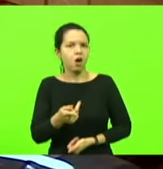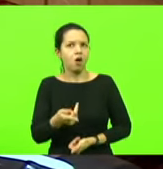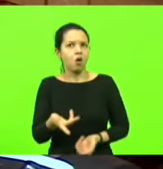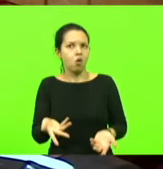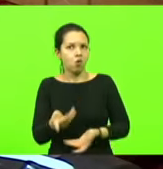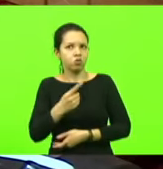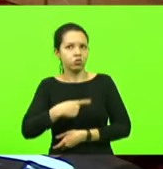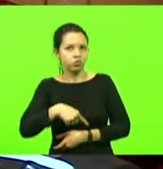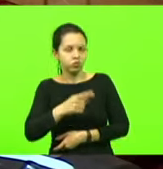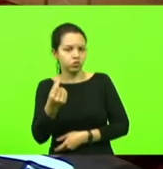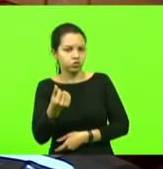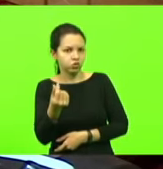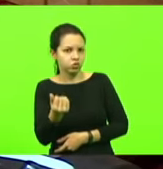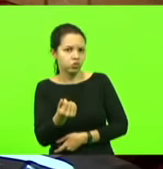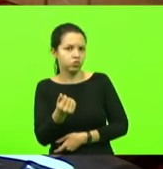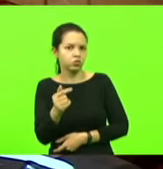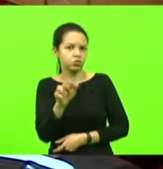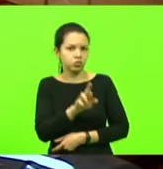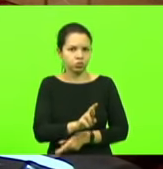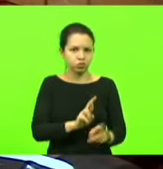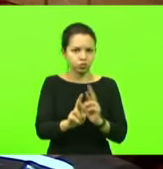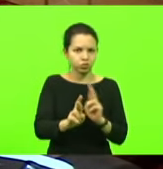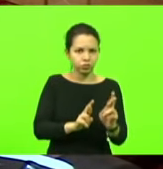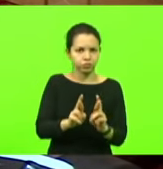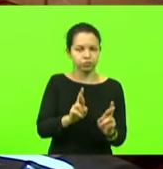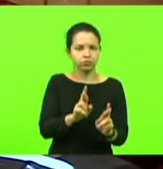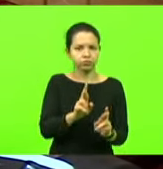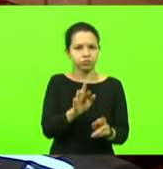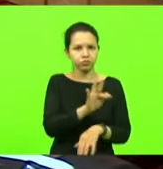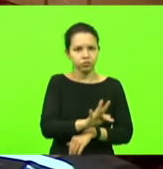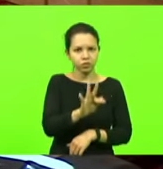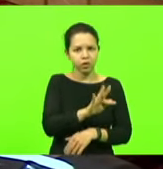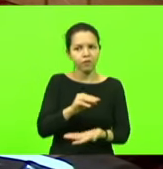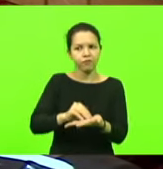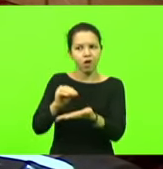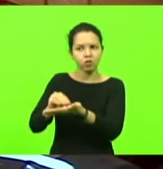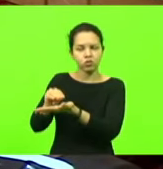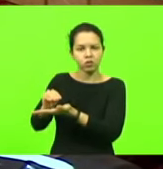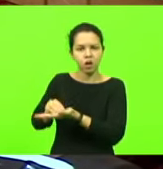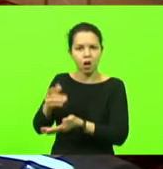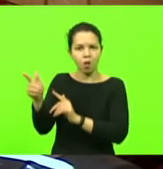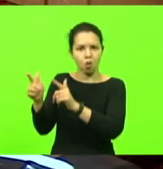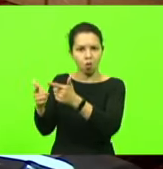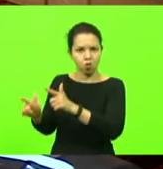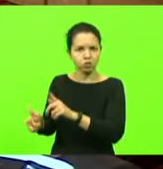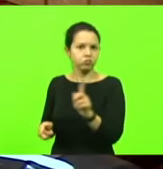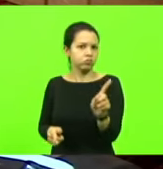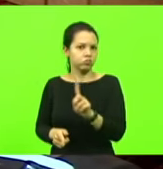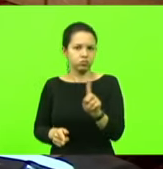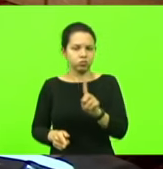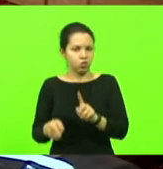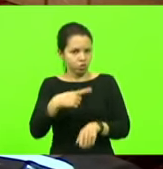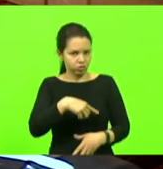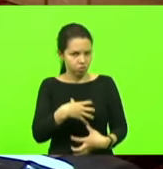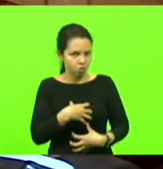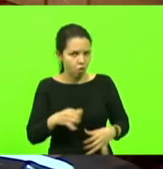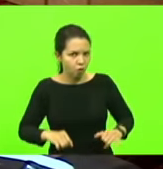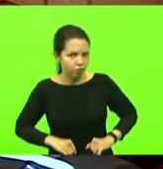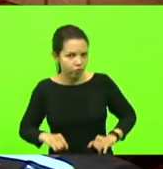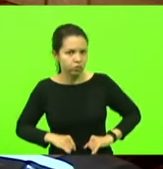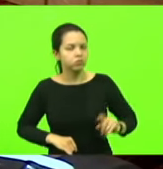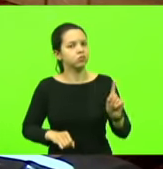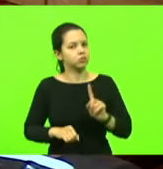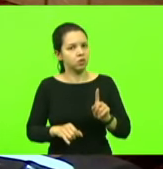o dinheiro das rodovias federais e vai faltar para as outras coisas. Nós não estamos sentindo essa falta. Nós estamos sentindo,